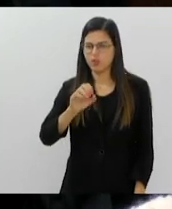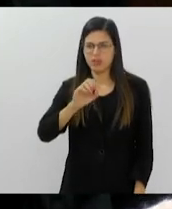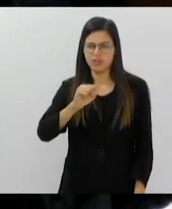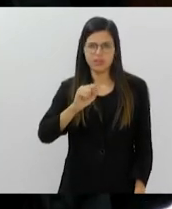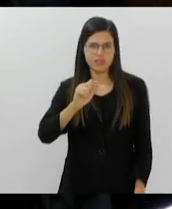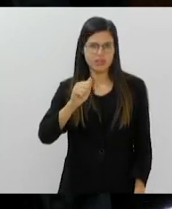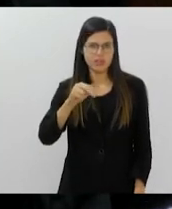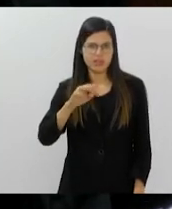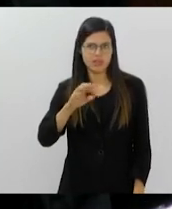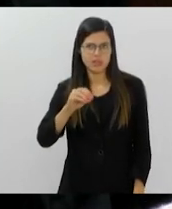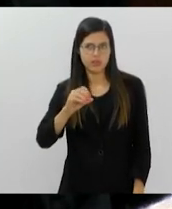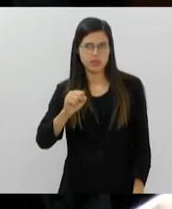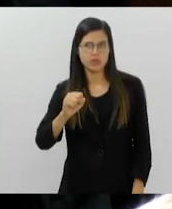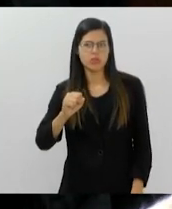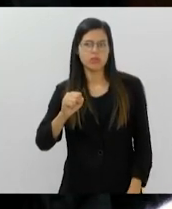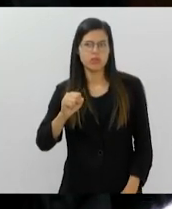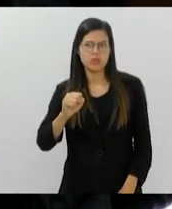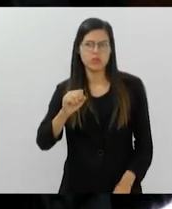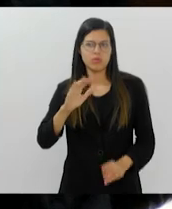da nossa comunicação.